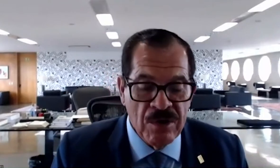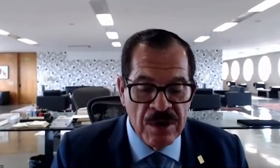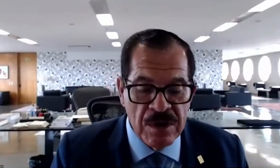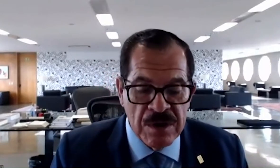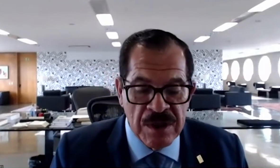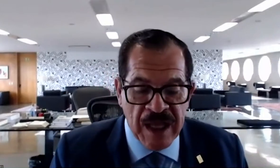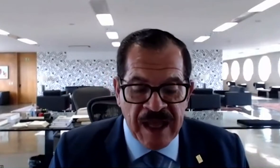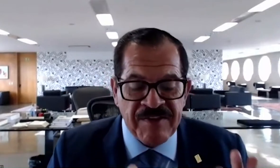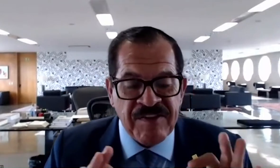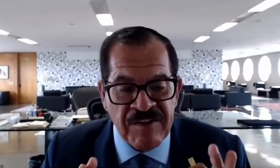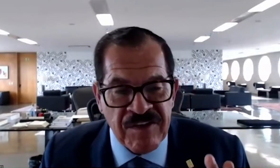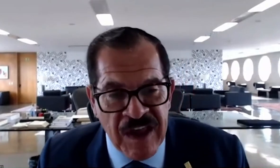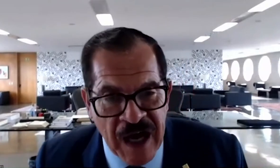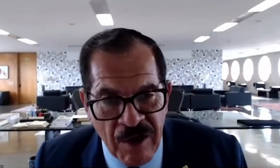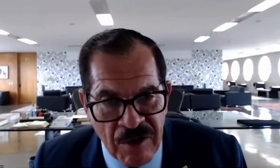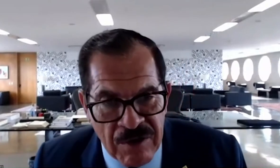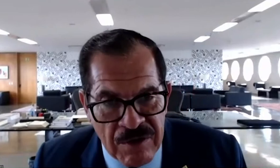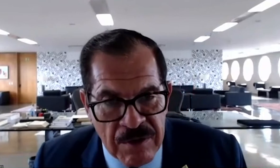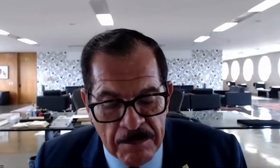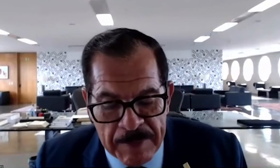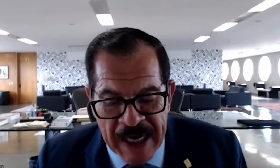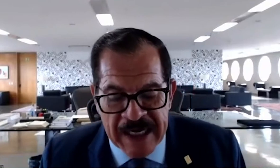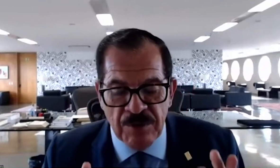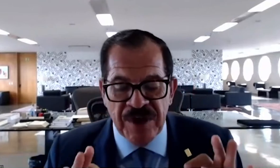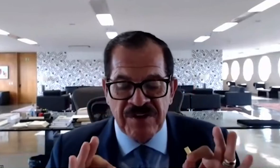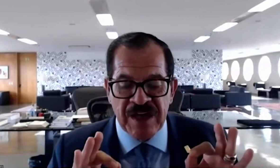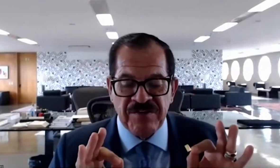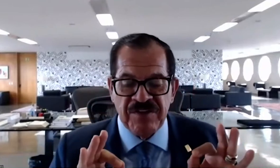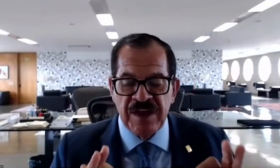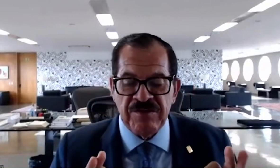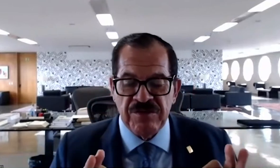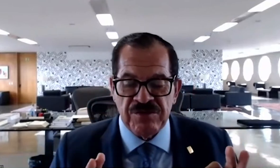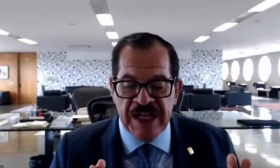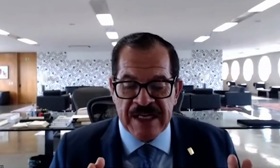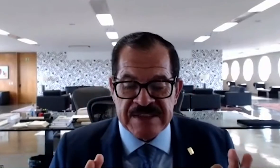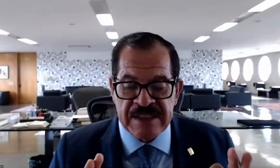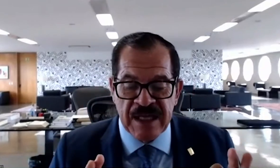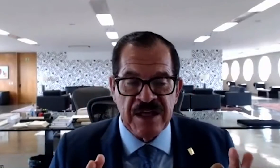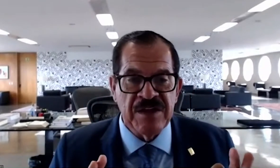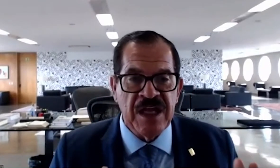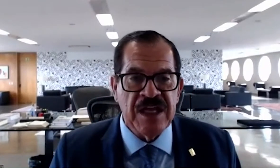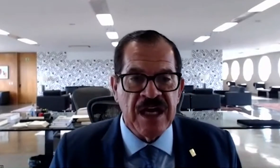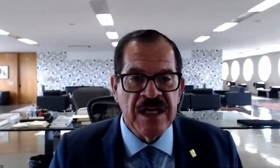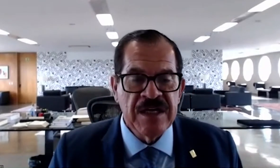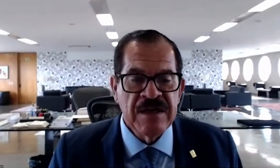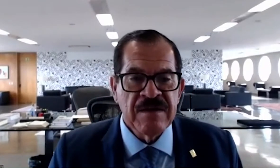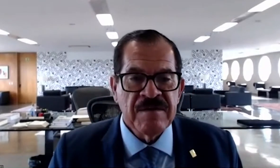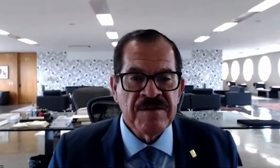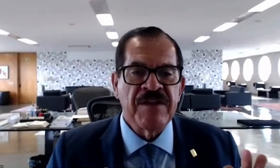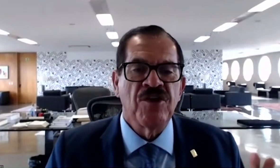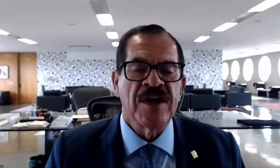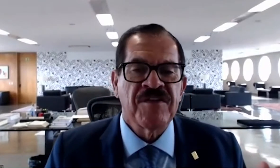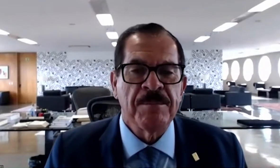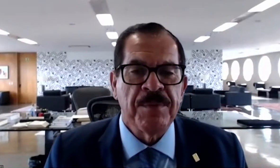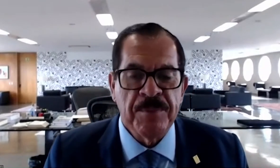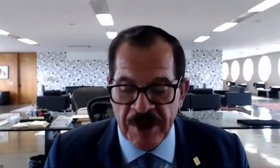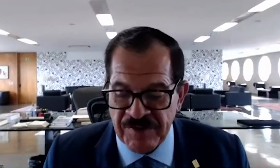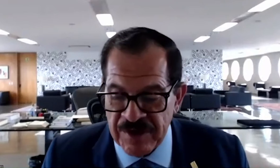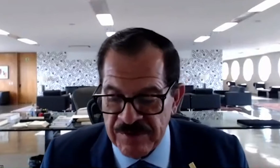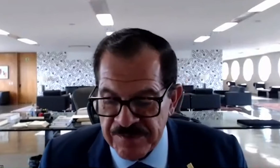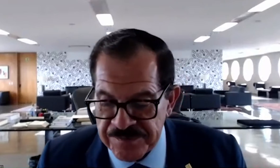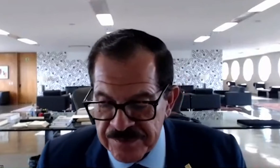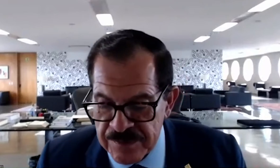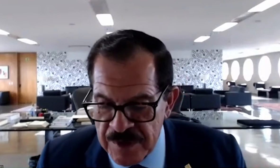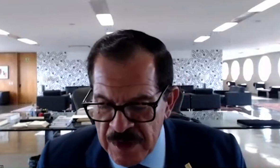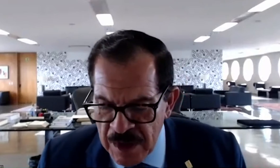primordial, essencial para o exercício da cidadania da nossa